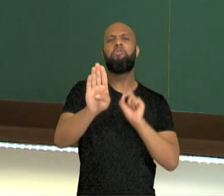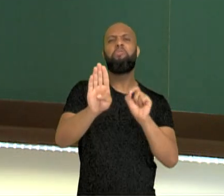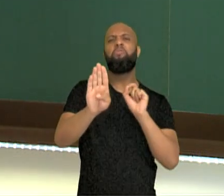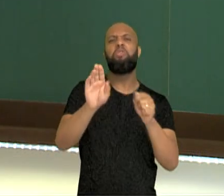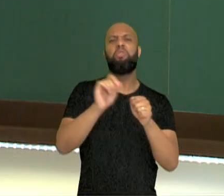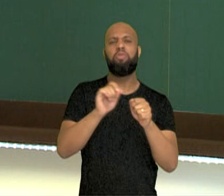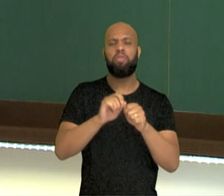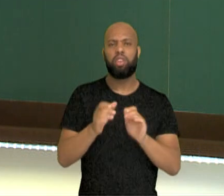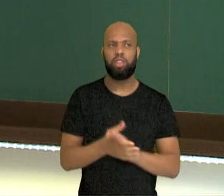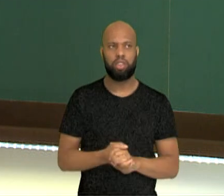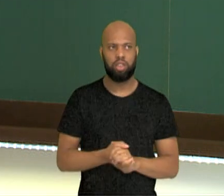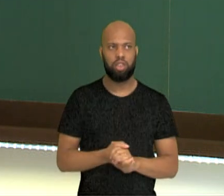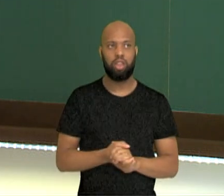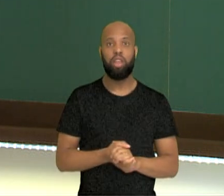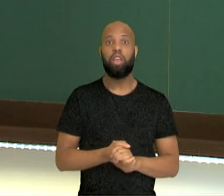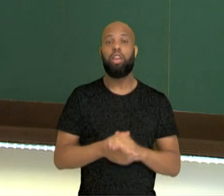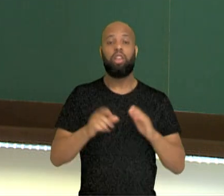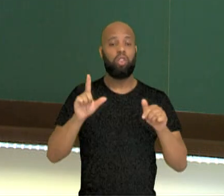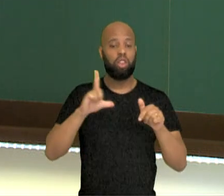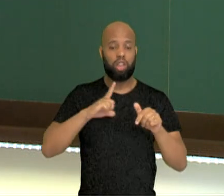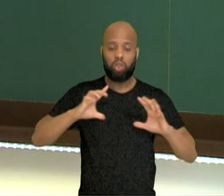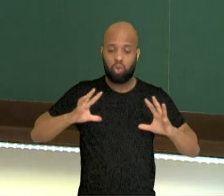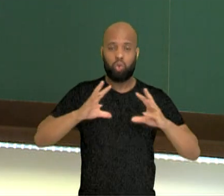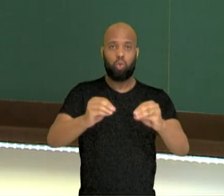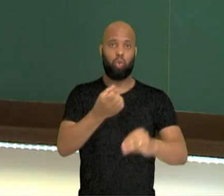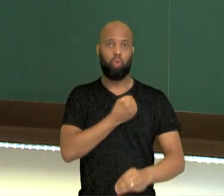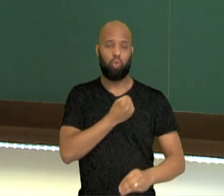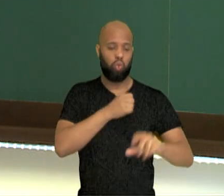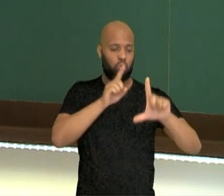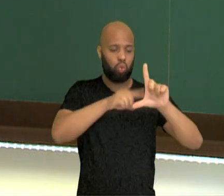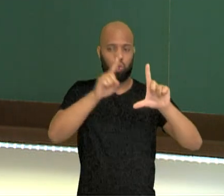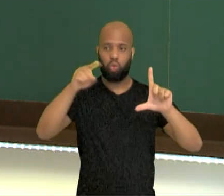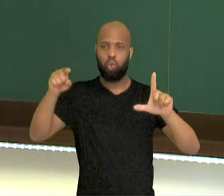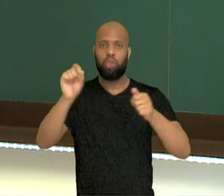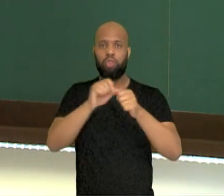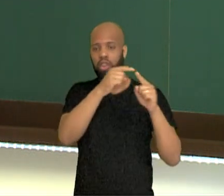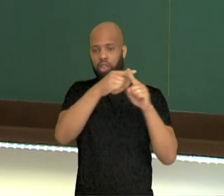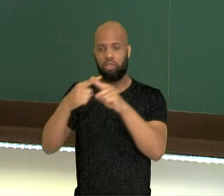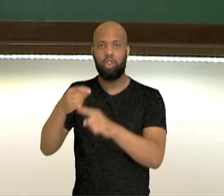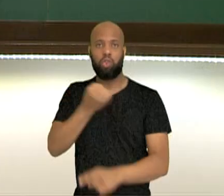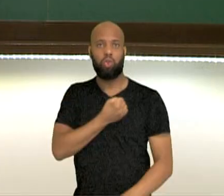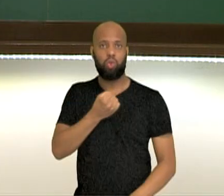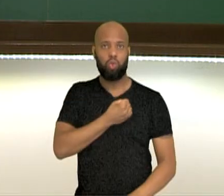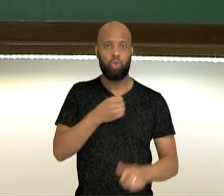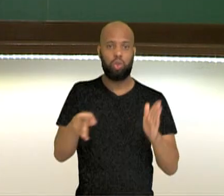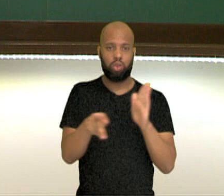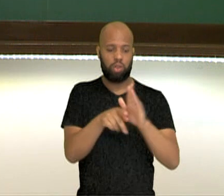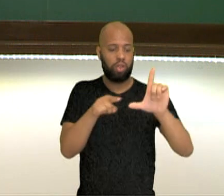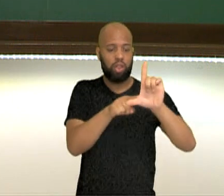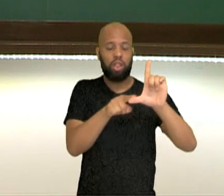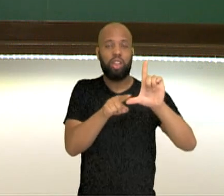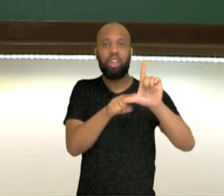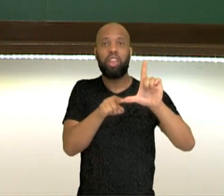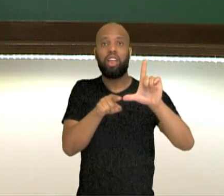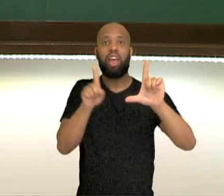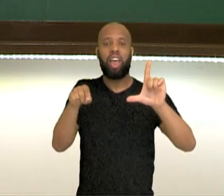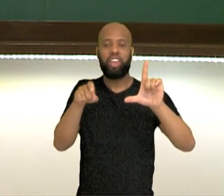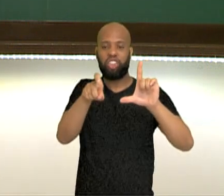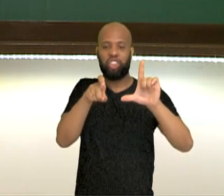vai multiplicar todos os valores do gráfico pelo seu valor em relação ao eixo X. Então, se